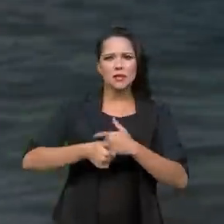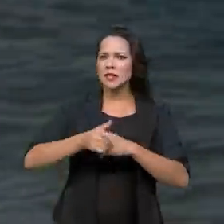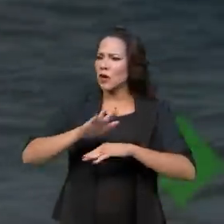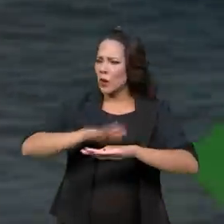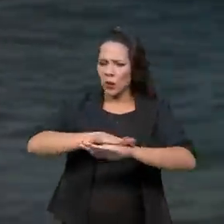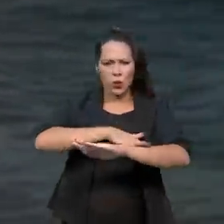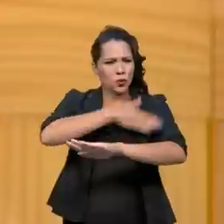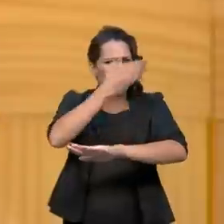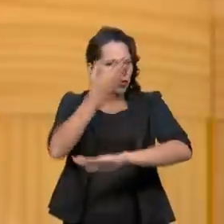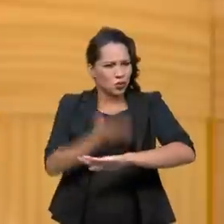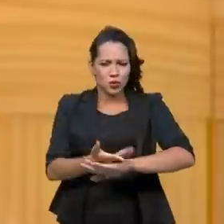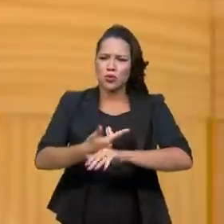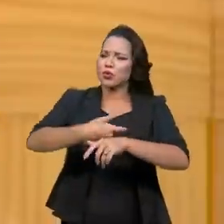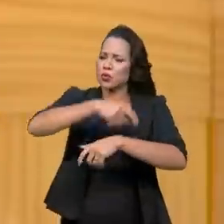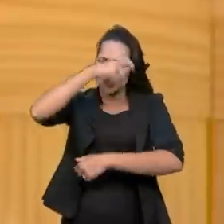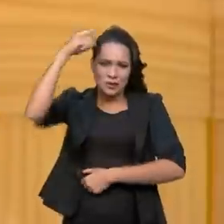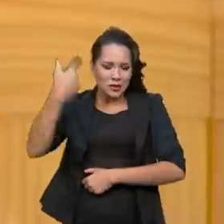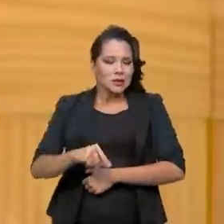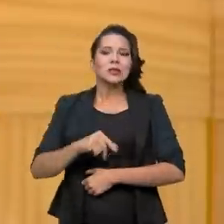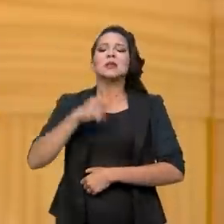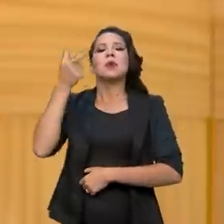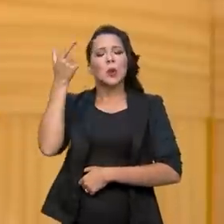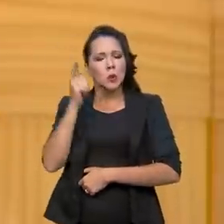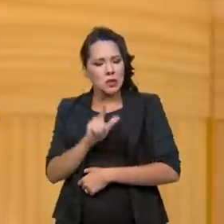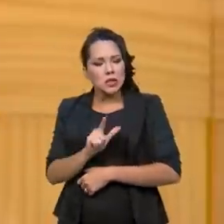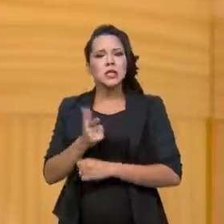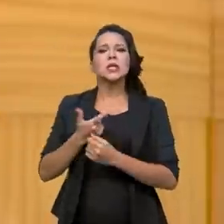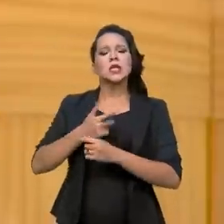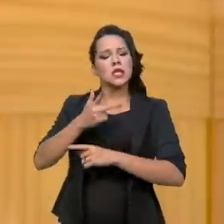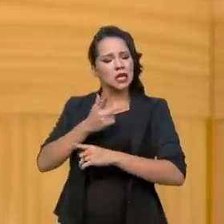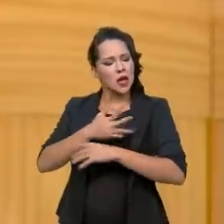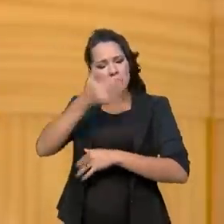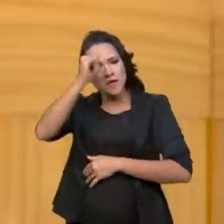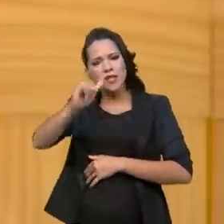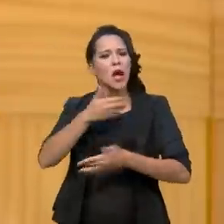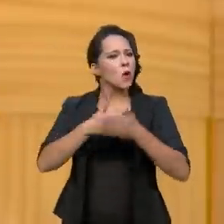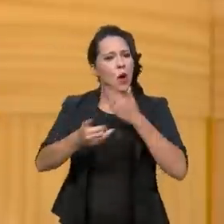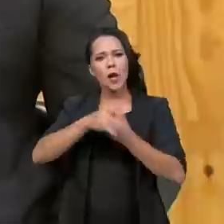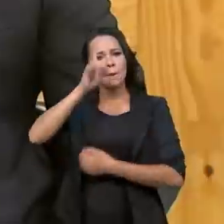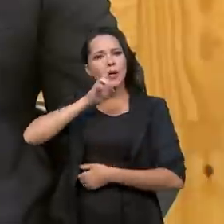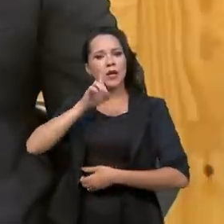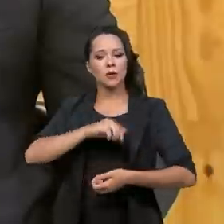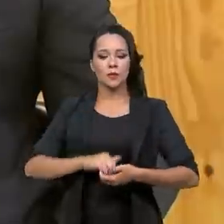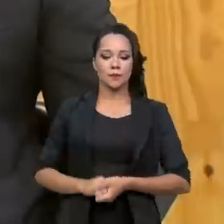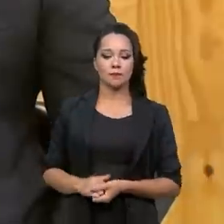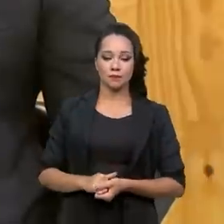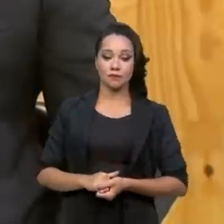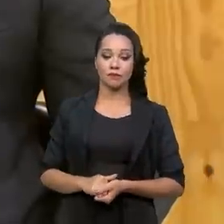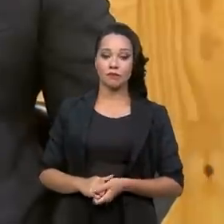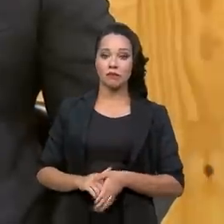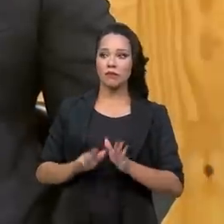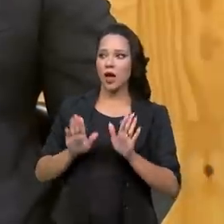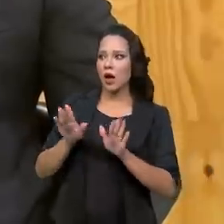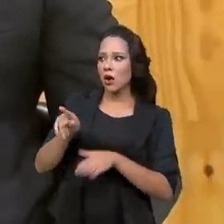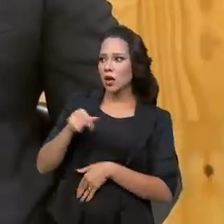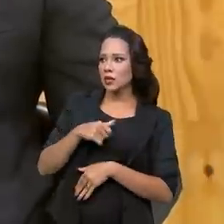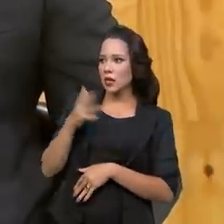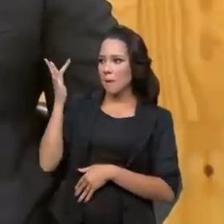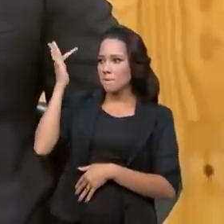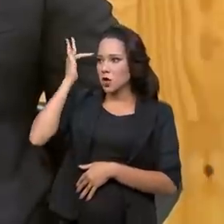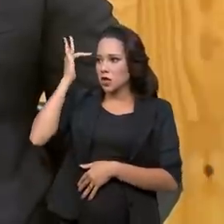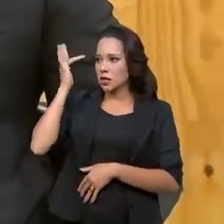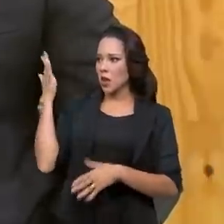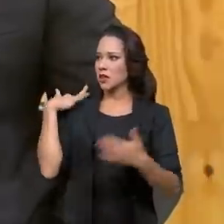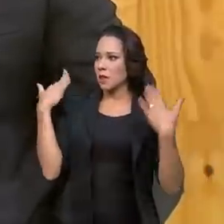semana, para estar à altura dessas ameaças e se contrapor a elas. Essa questão da modernização